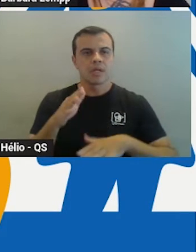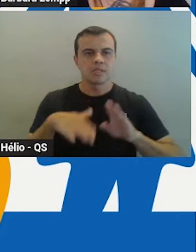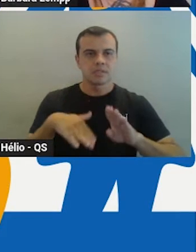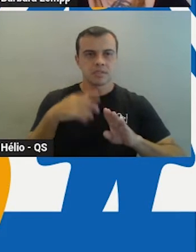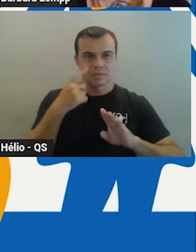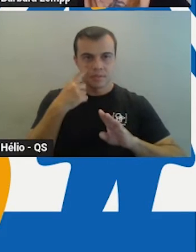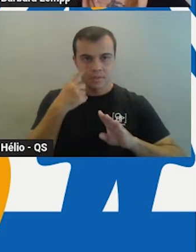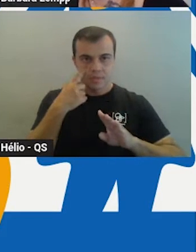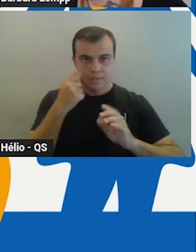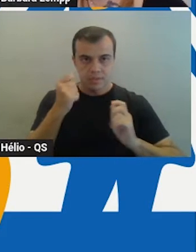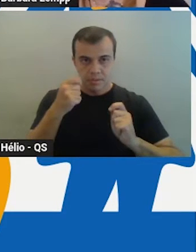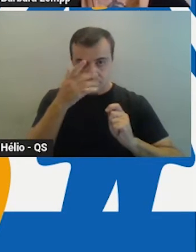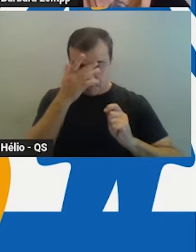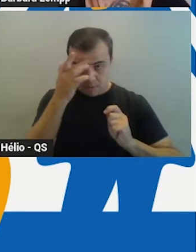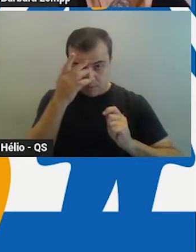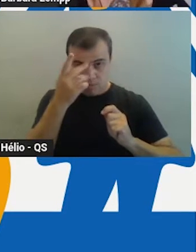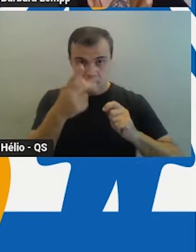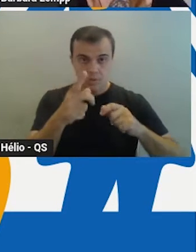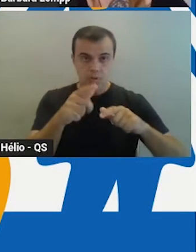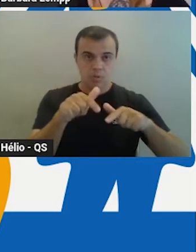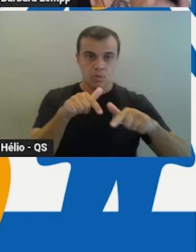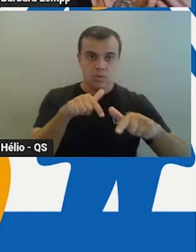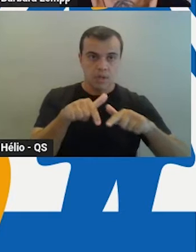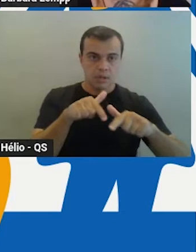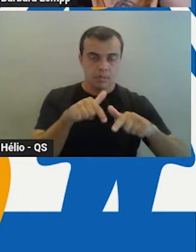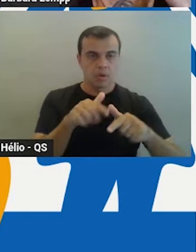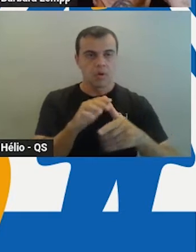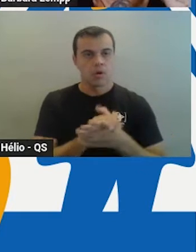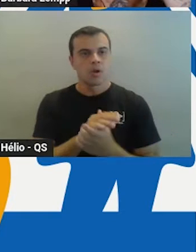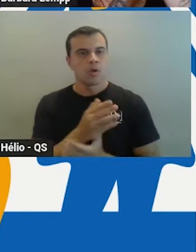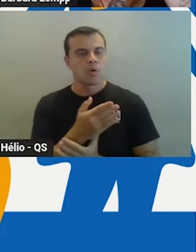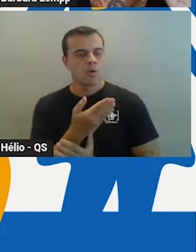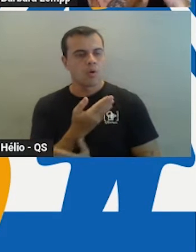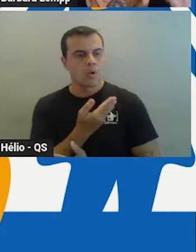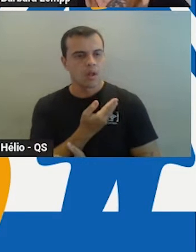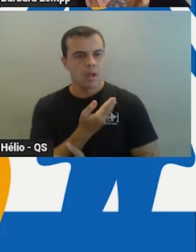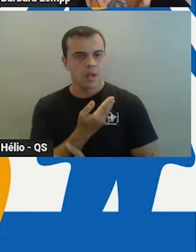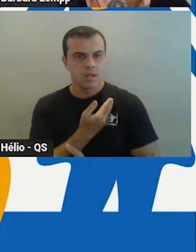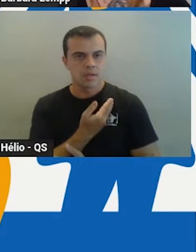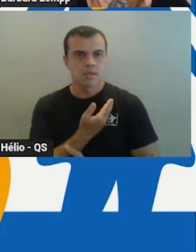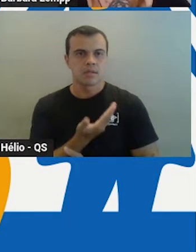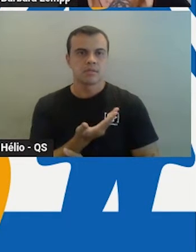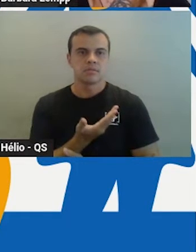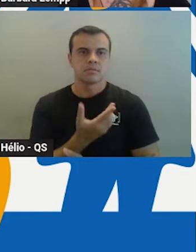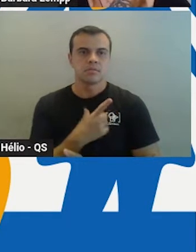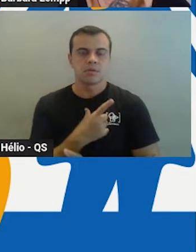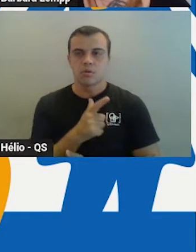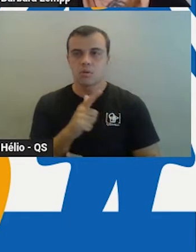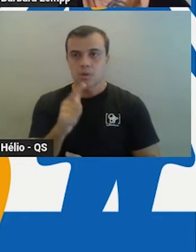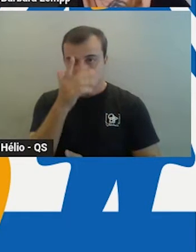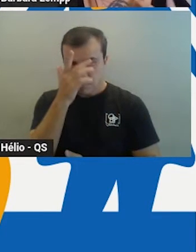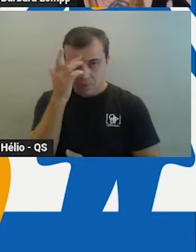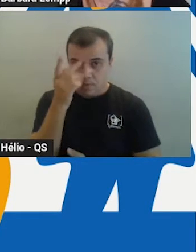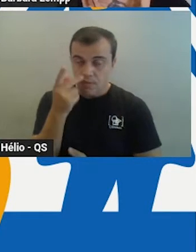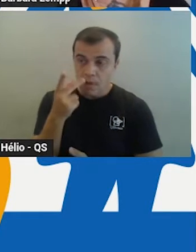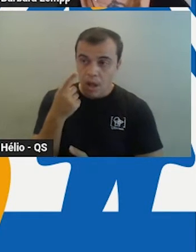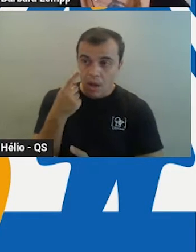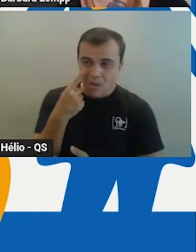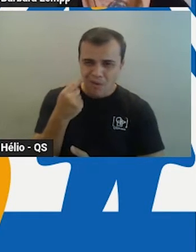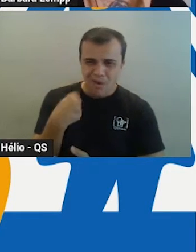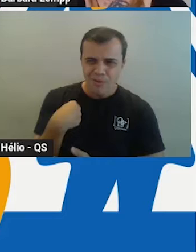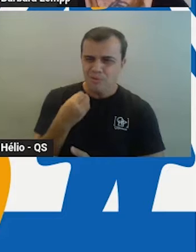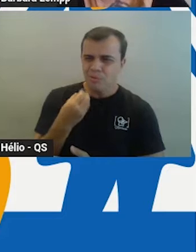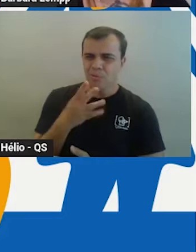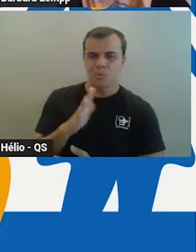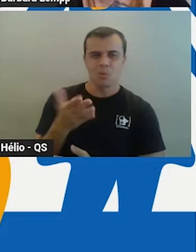para uma pessoa do seu trabalho, um colega, né, uma outra pessoa, falar, olha, fulano, não estou legal